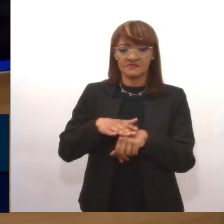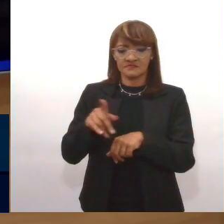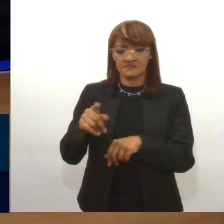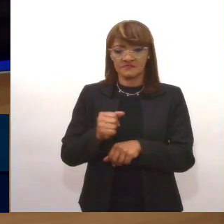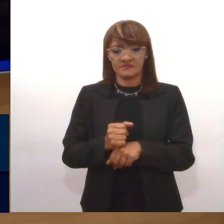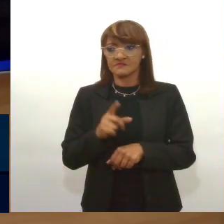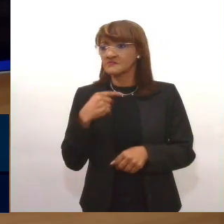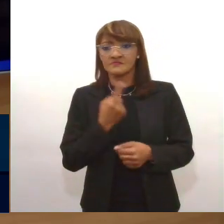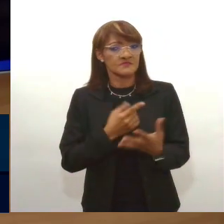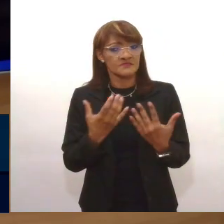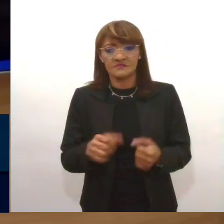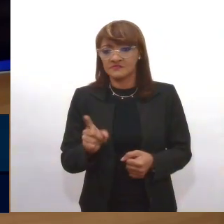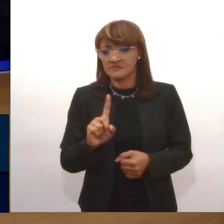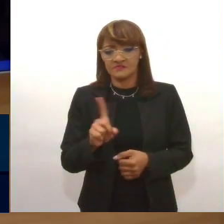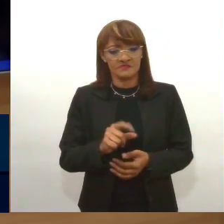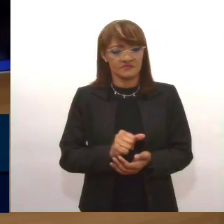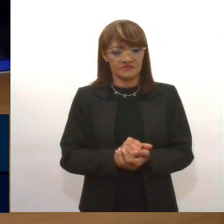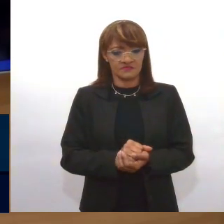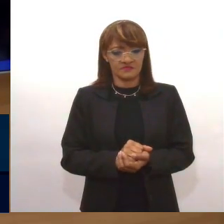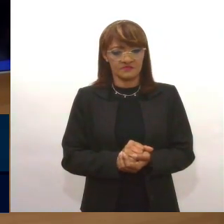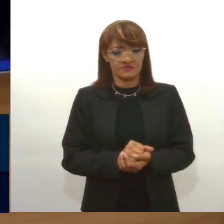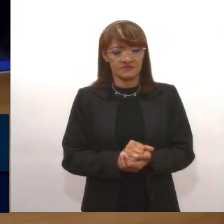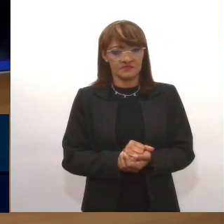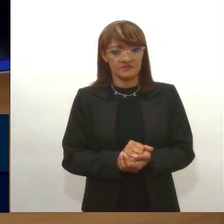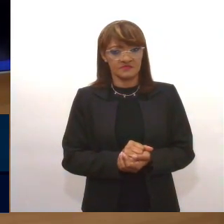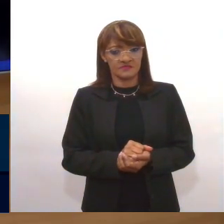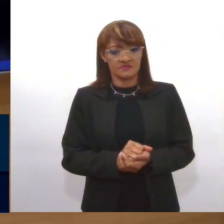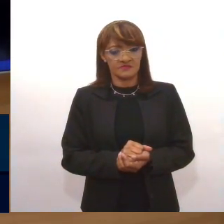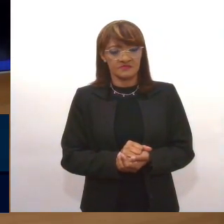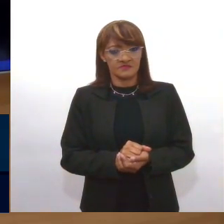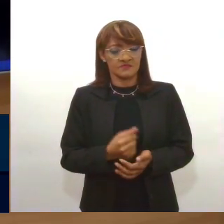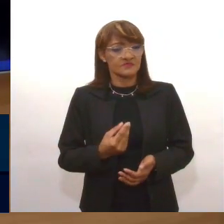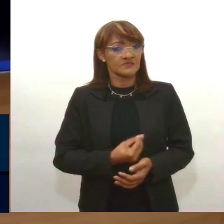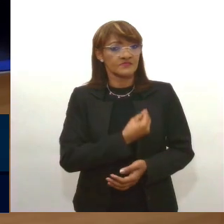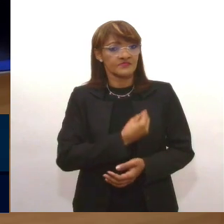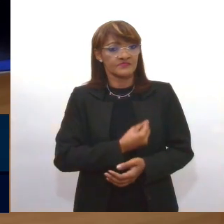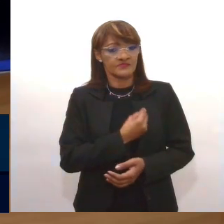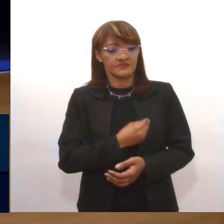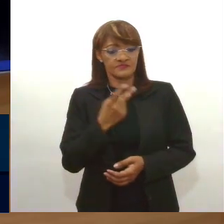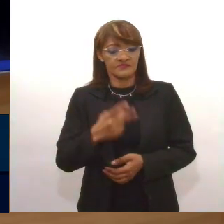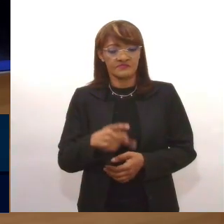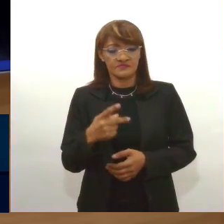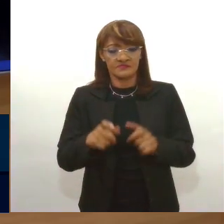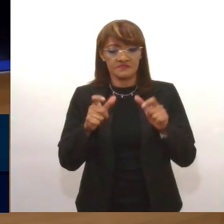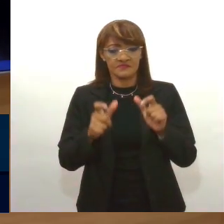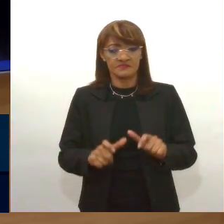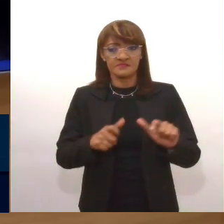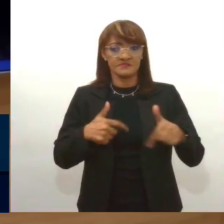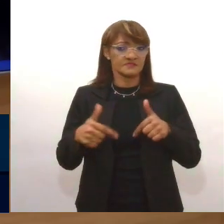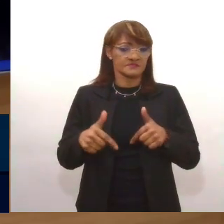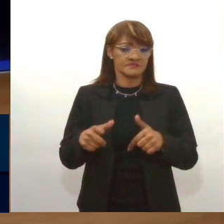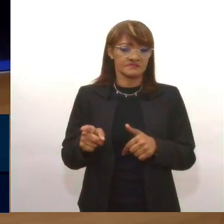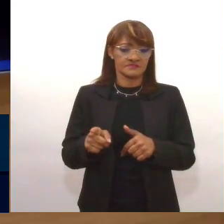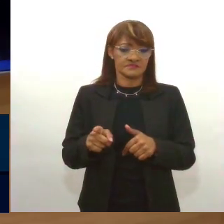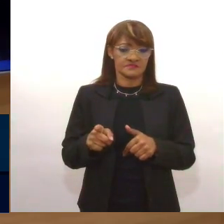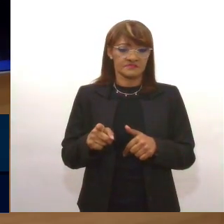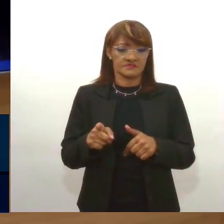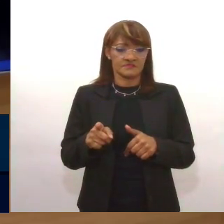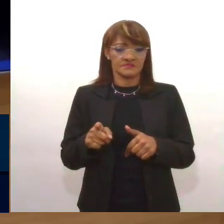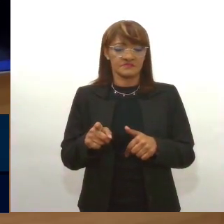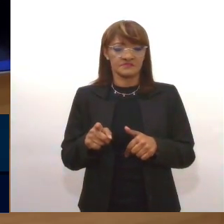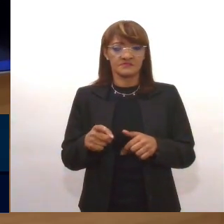o mang nós vivemos no mang o o rio morrendo a gente vai sobreviver de quê Nós temos